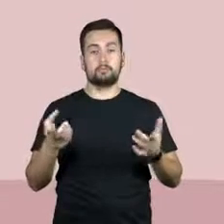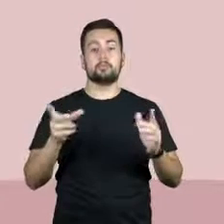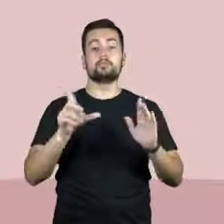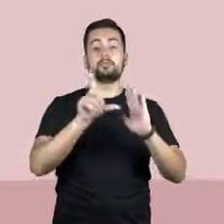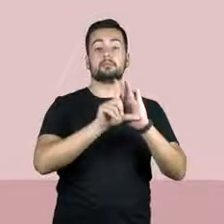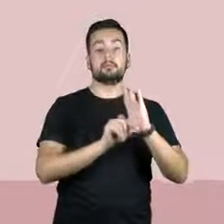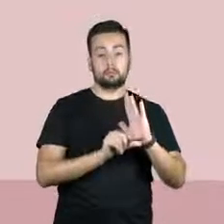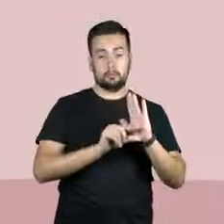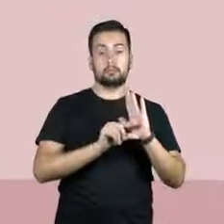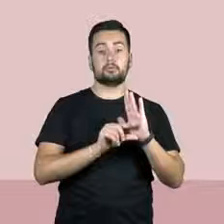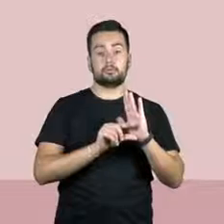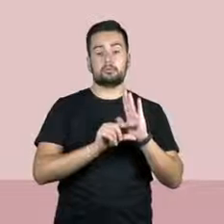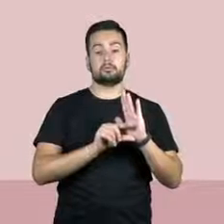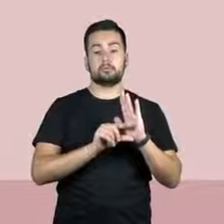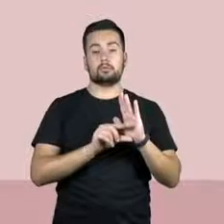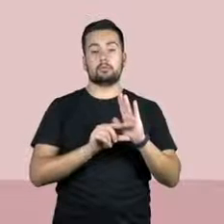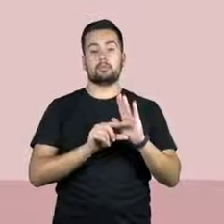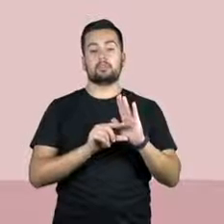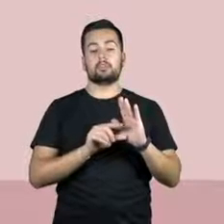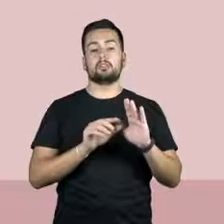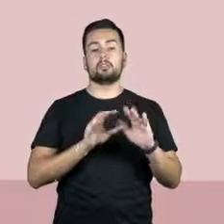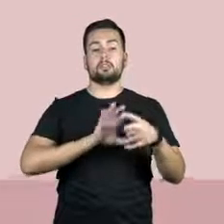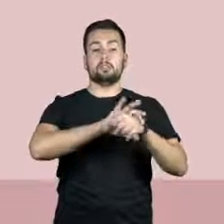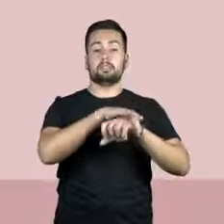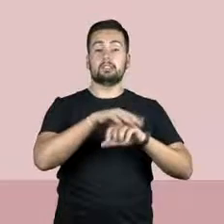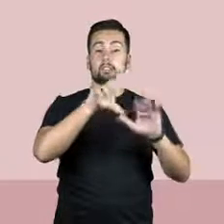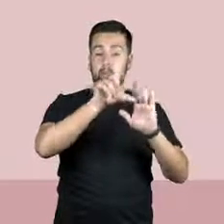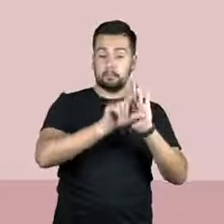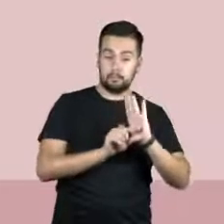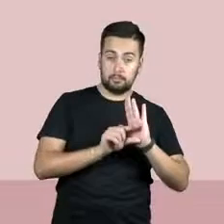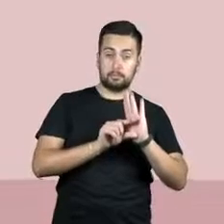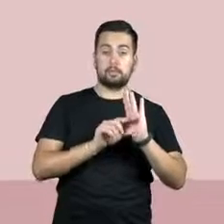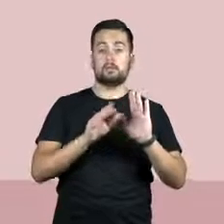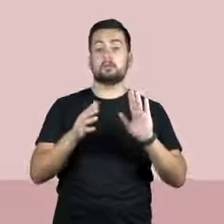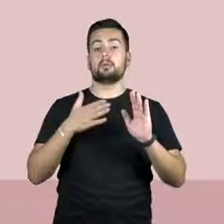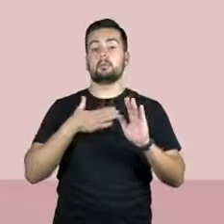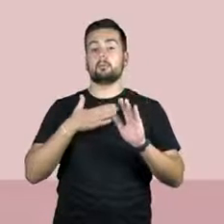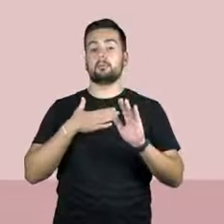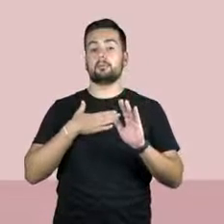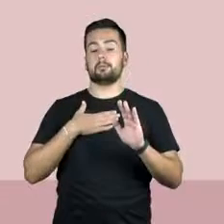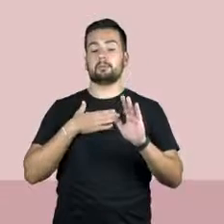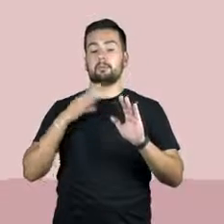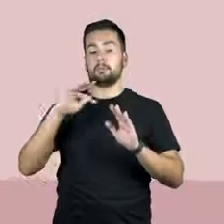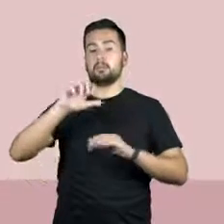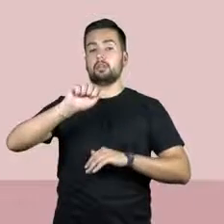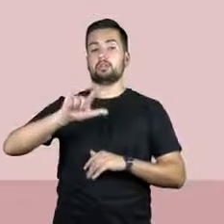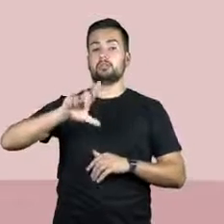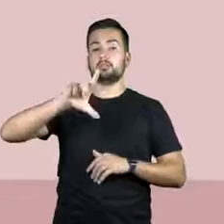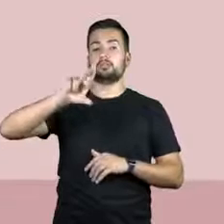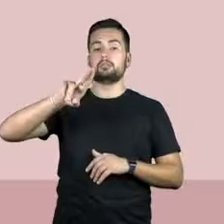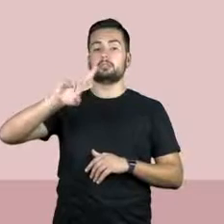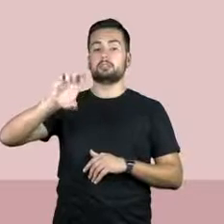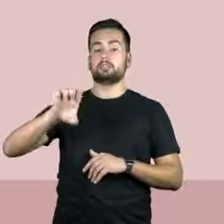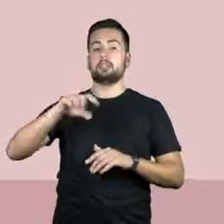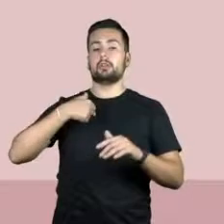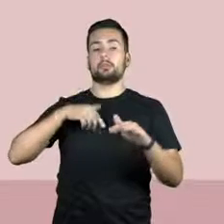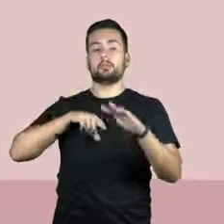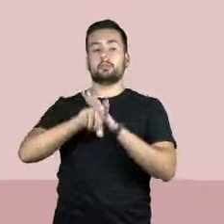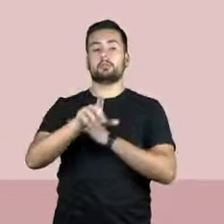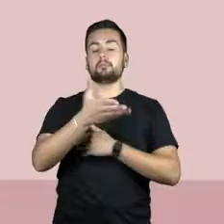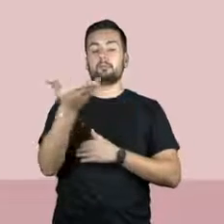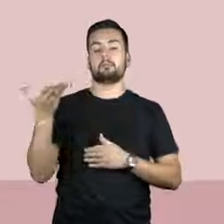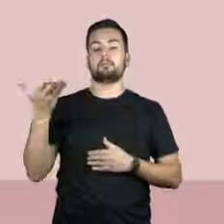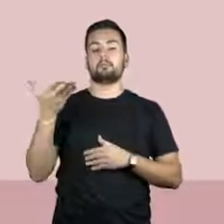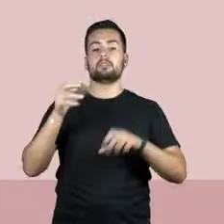menor, tá? Que oferecesse um fator de segurança menor para o meu talude. Tá? E aí eu pergunto para vocês, quais dessas seriam